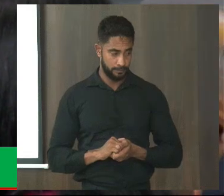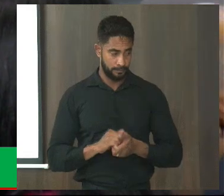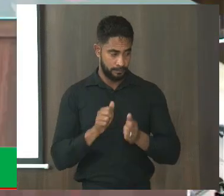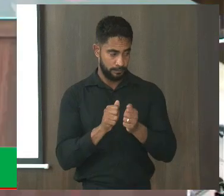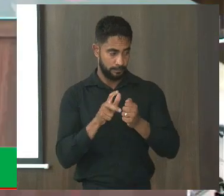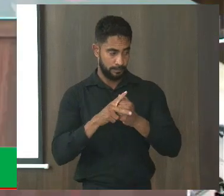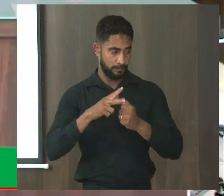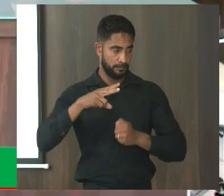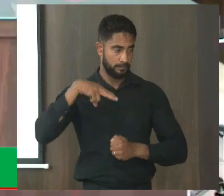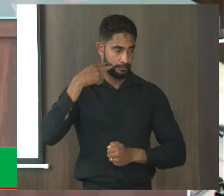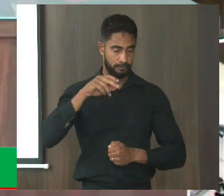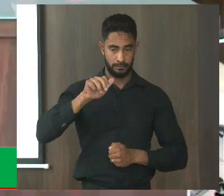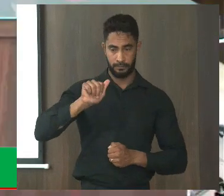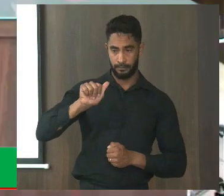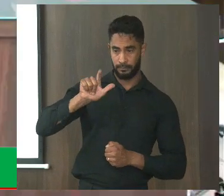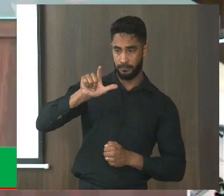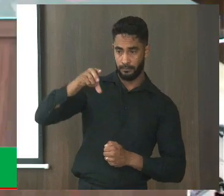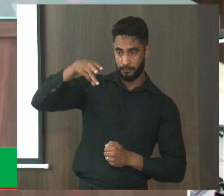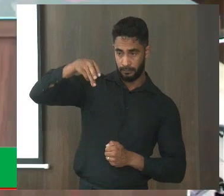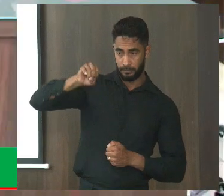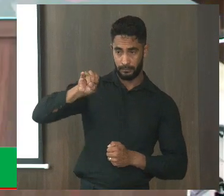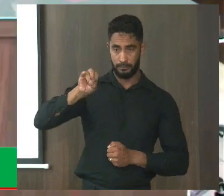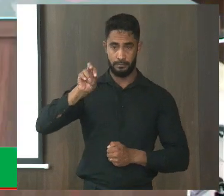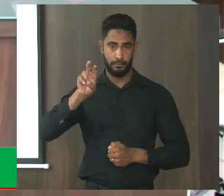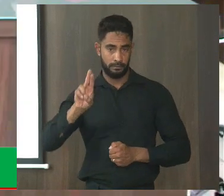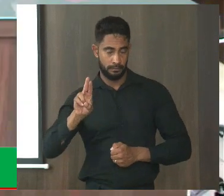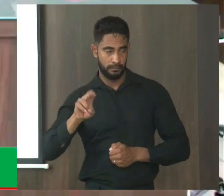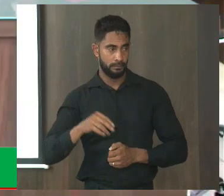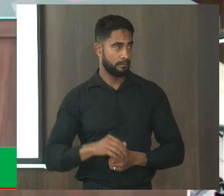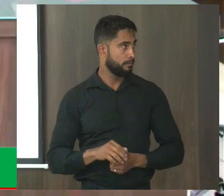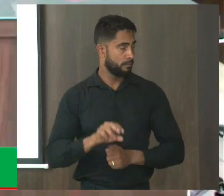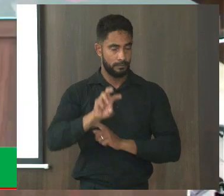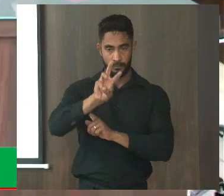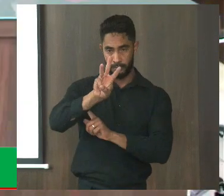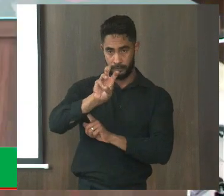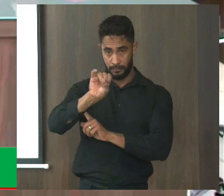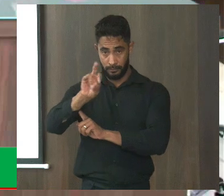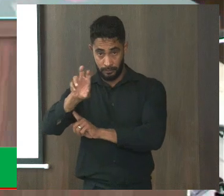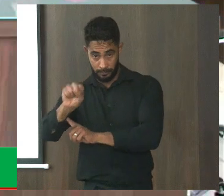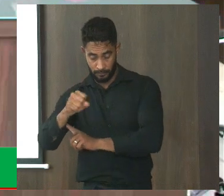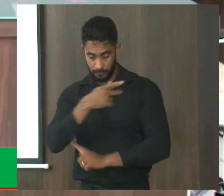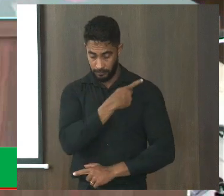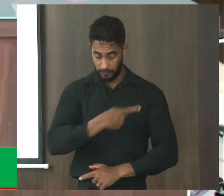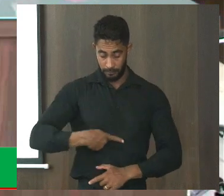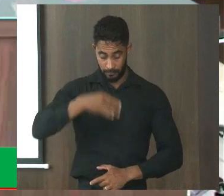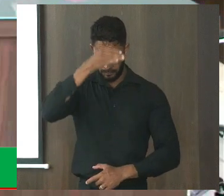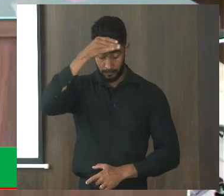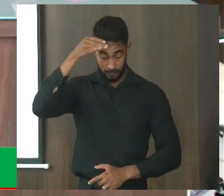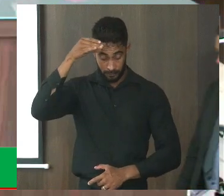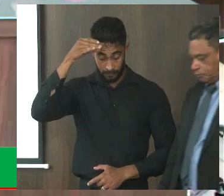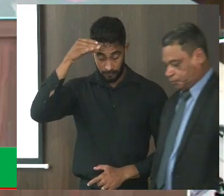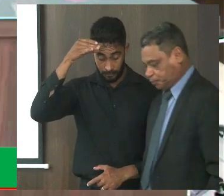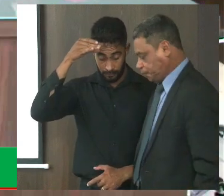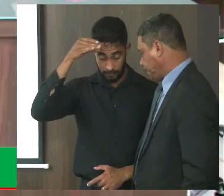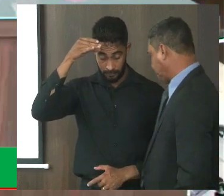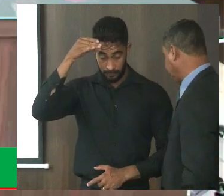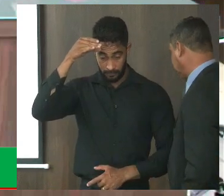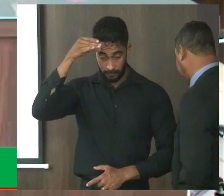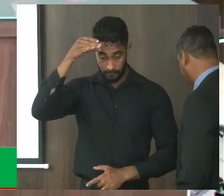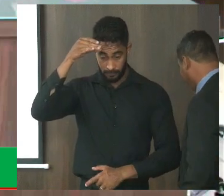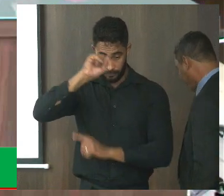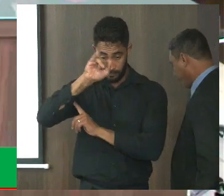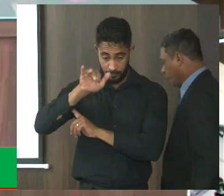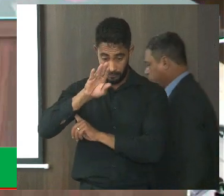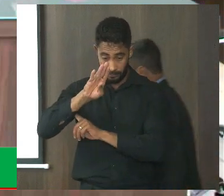Gabinete do vereador Sargento Almir. Excelentíssimo senhor Iris Carlos Lopes, presidente da Câmara Municipal, justificativa de